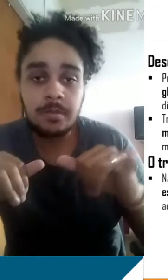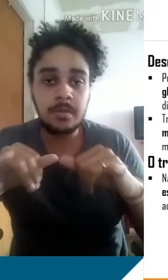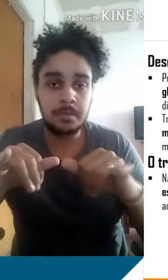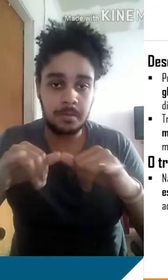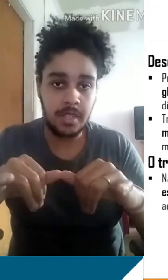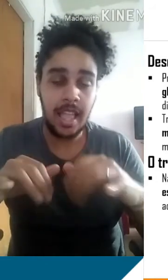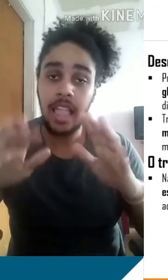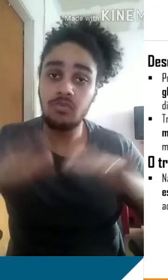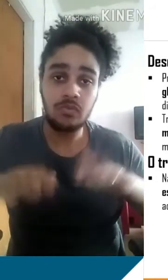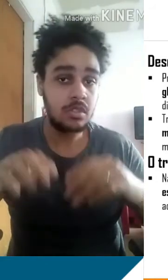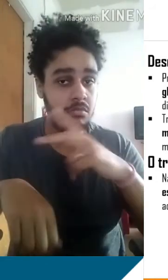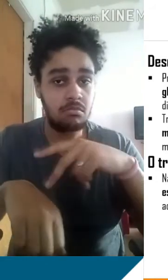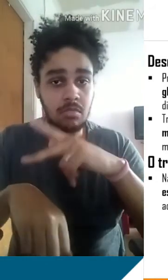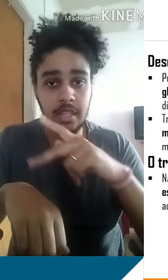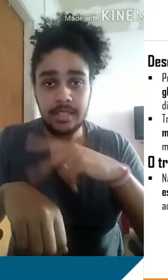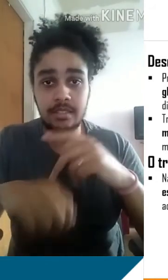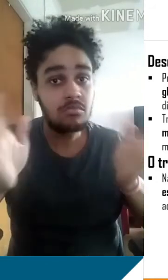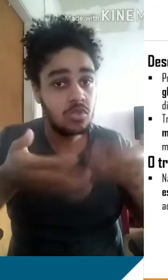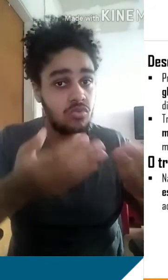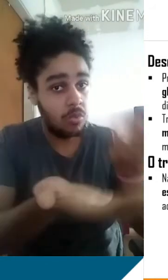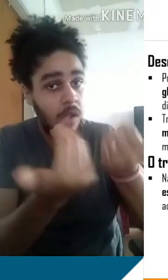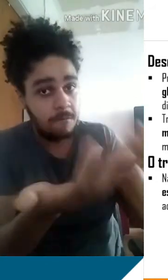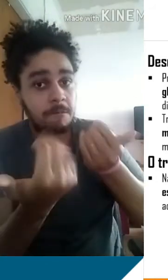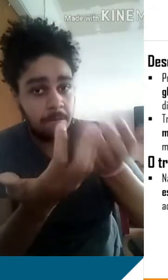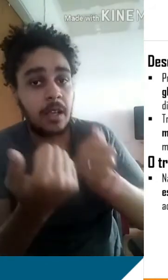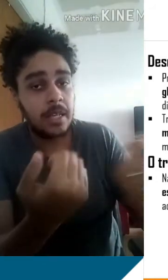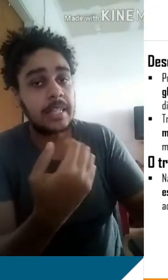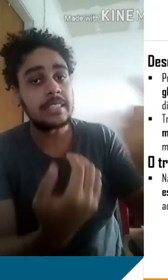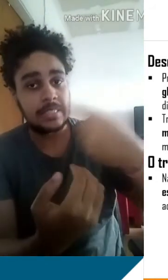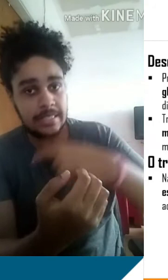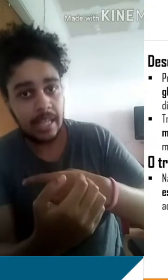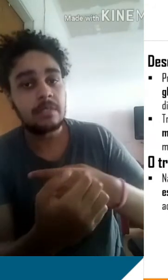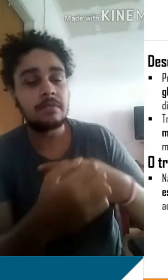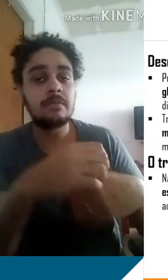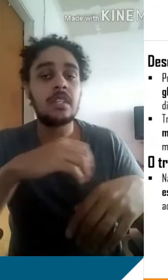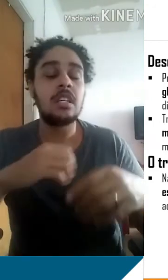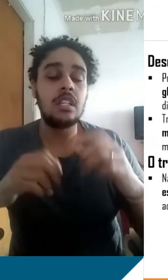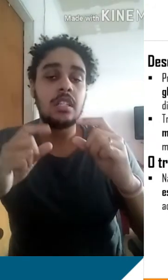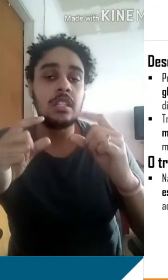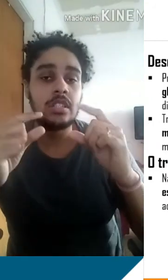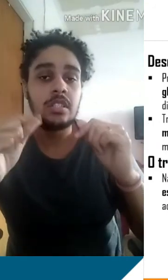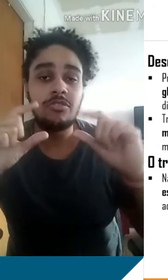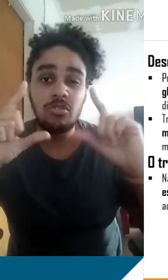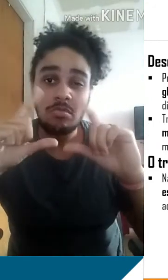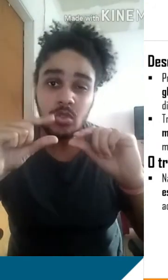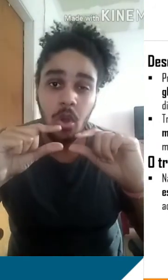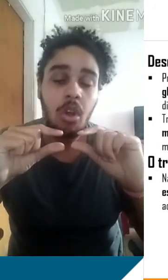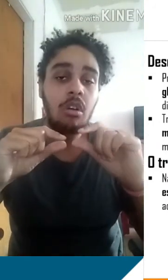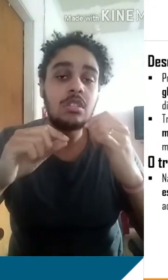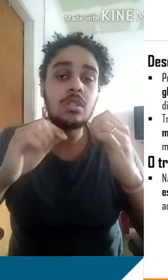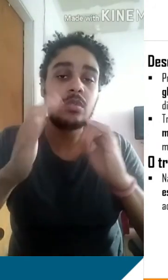diminuição de impostos. Lembra da discussão sobre guerra fiscal? Ela se dá em diferentes escalas. Geralmente a gente discute guerra fiscal só no